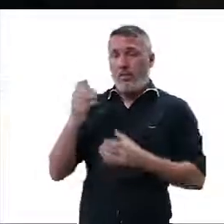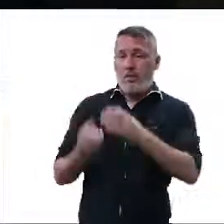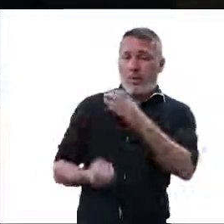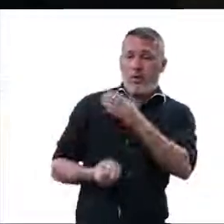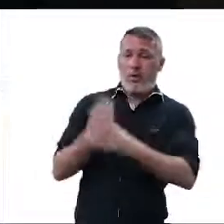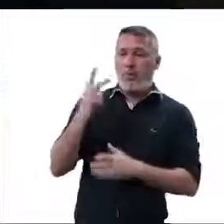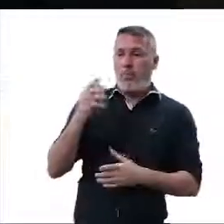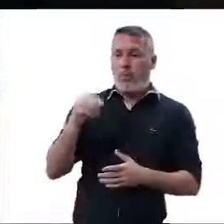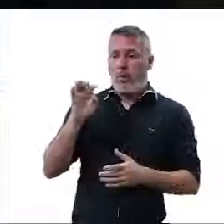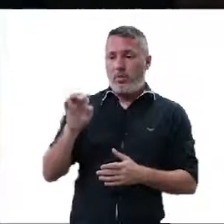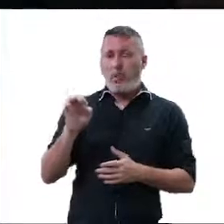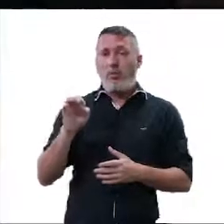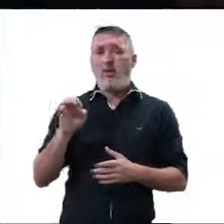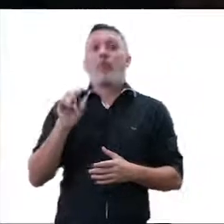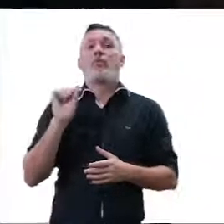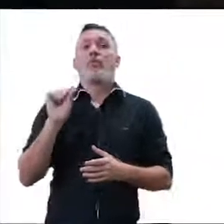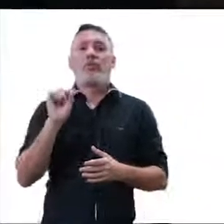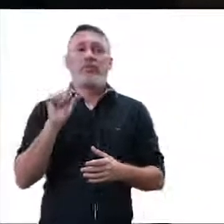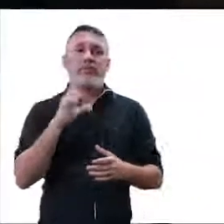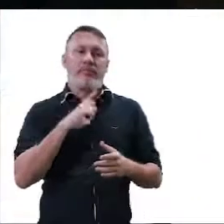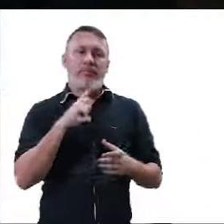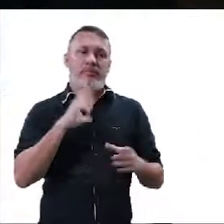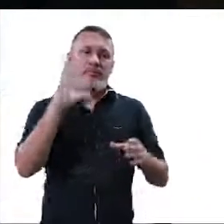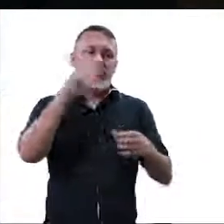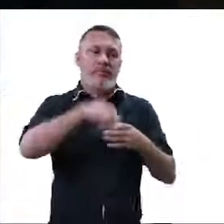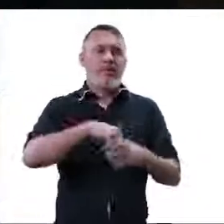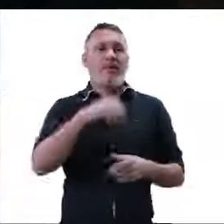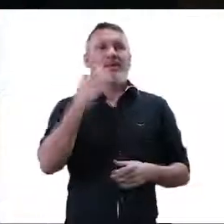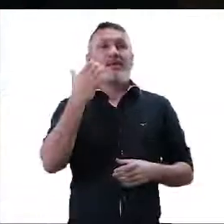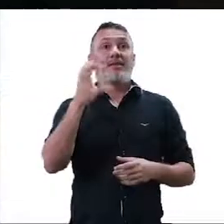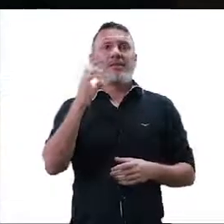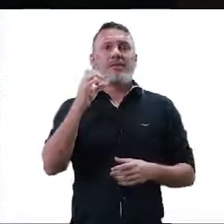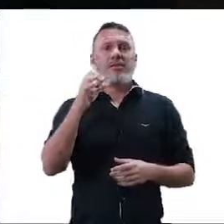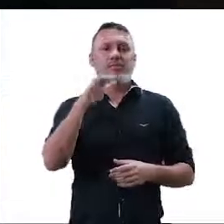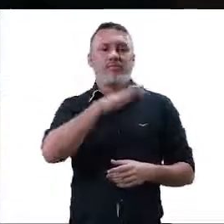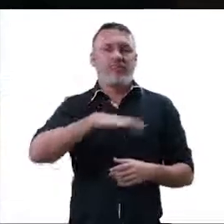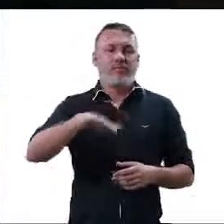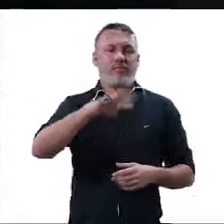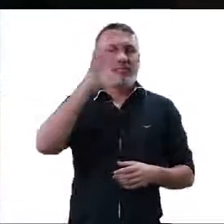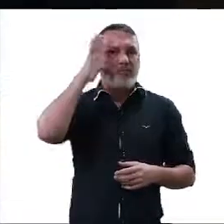pregava a cientificação do pensamento. Cientificizar significa racionalizar,